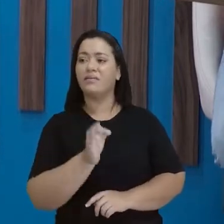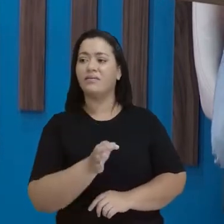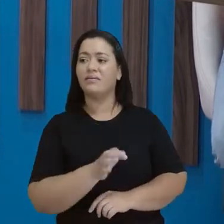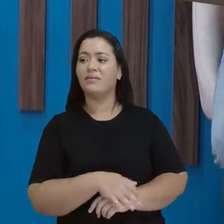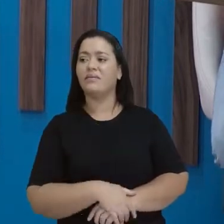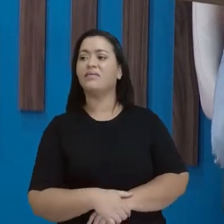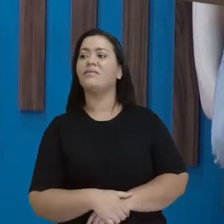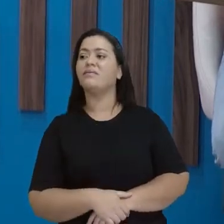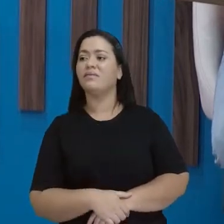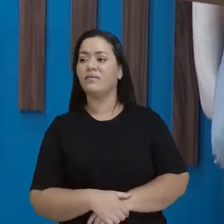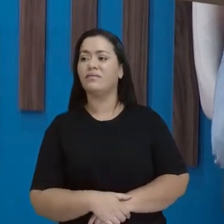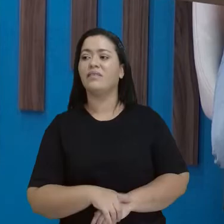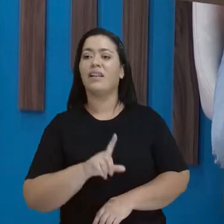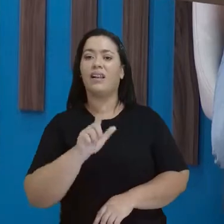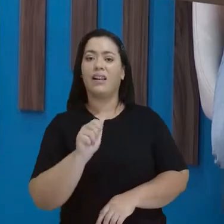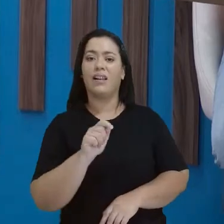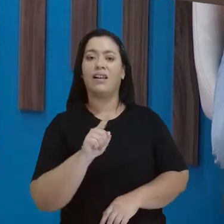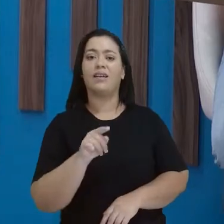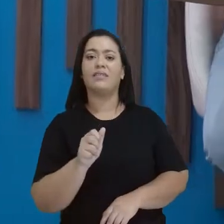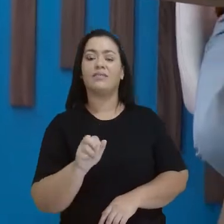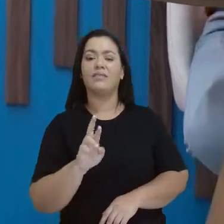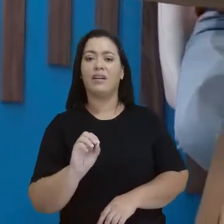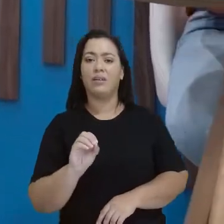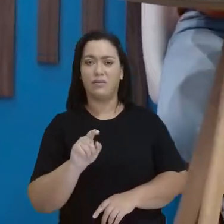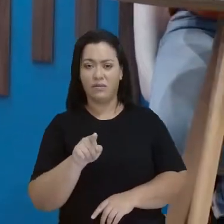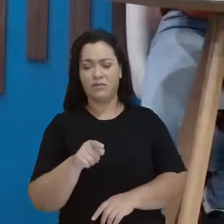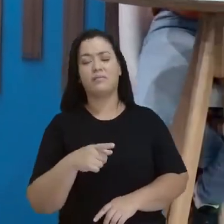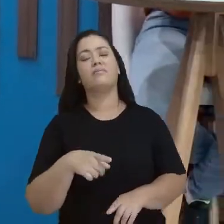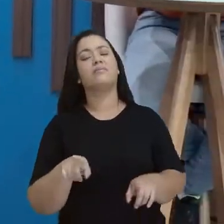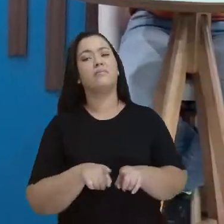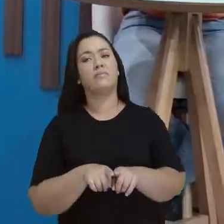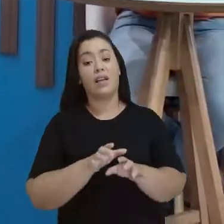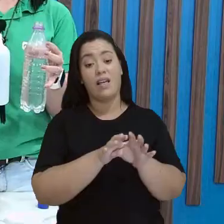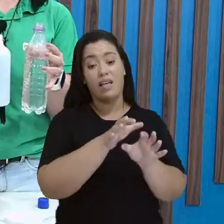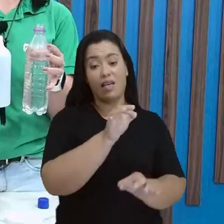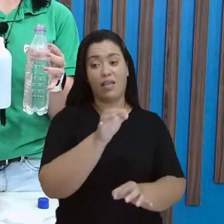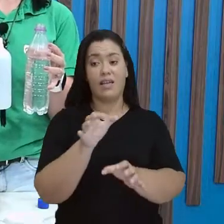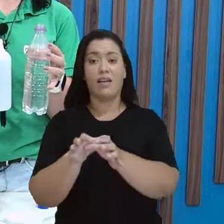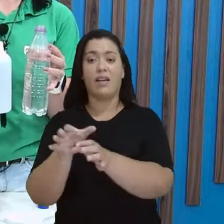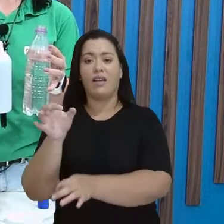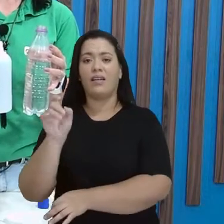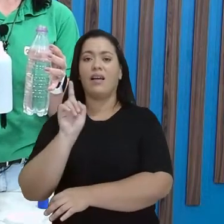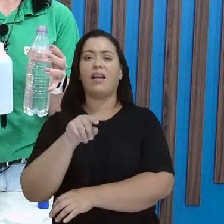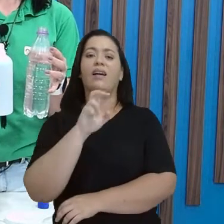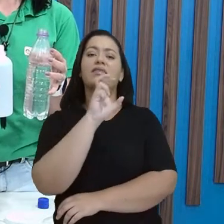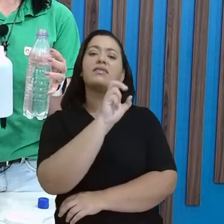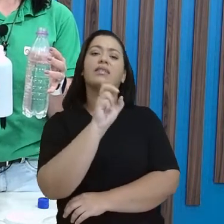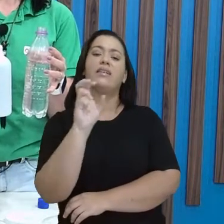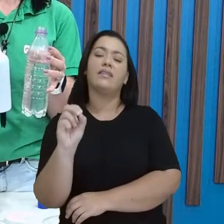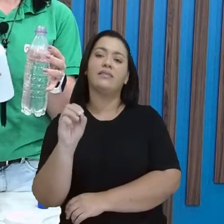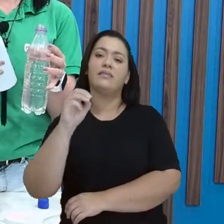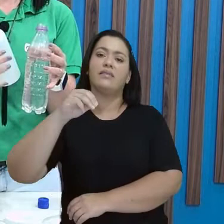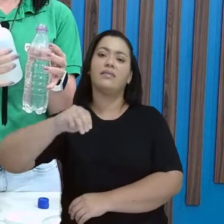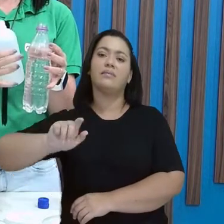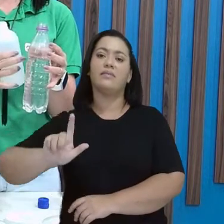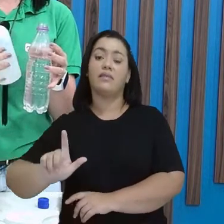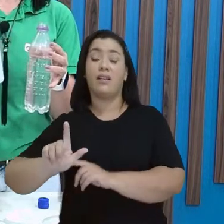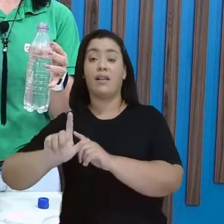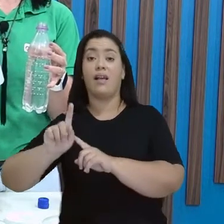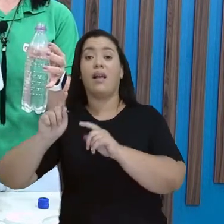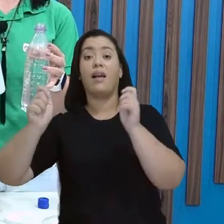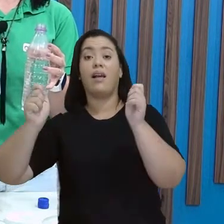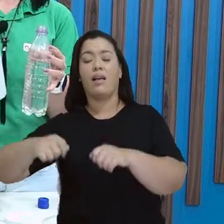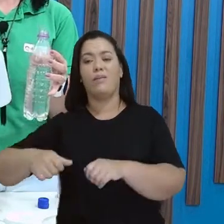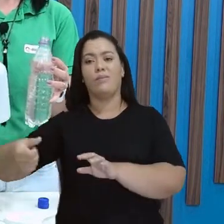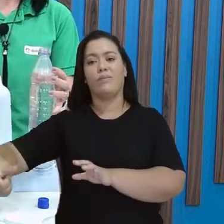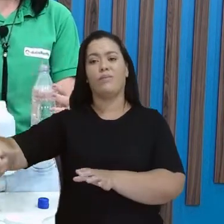Exatamente isso, Lázaro. As 2 garrafinhas têm exatamente 500 ml, que é a